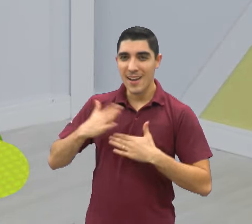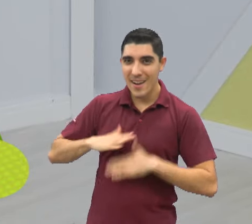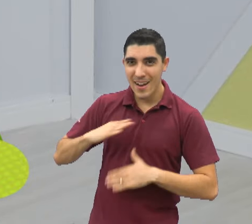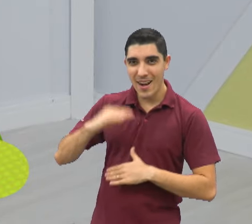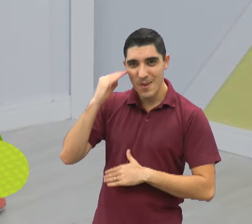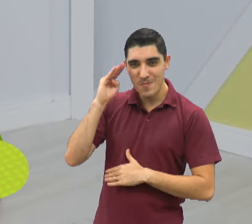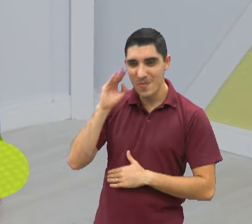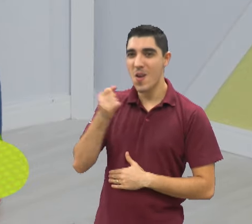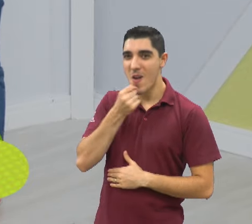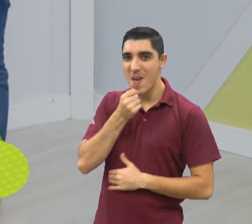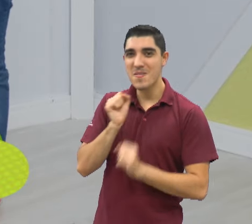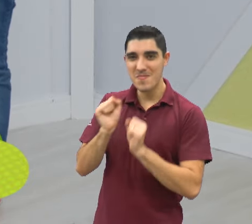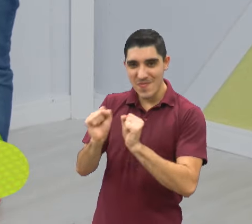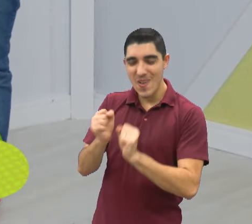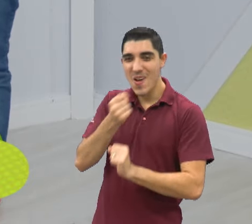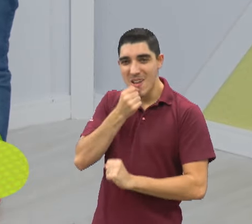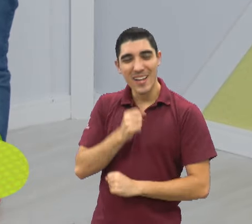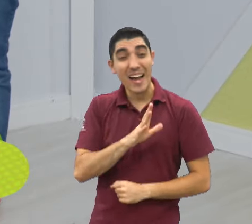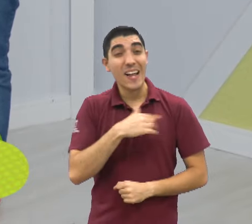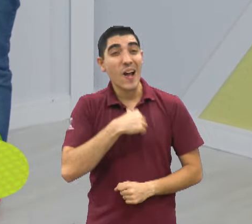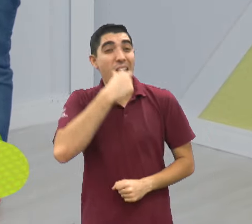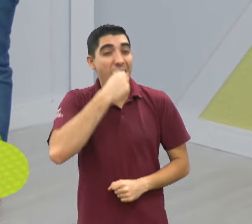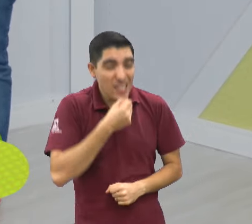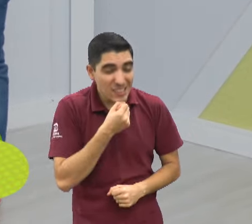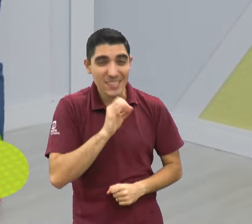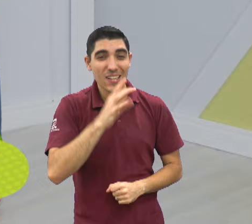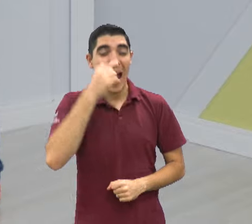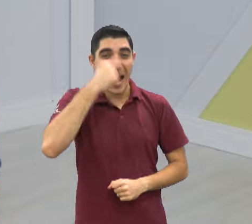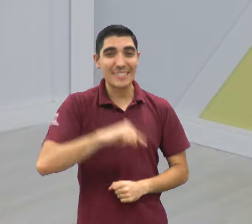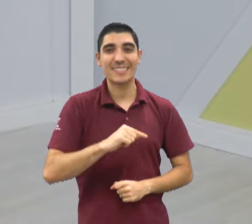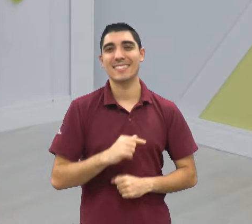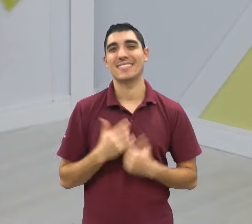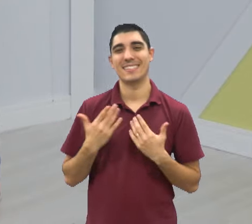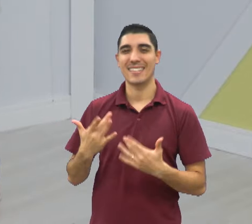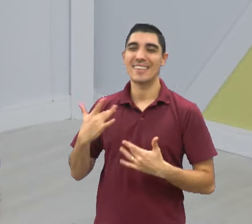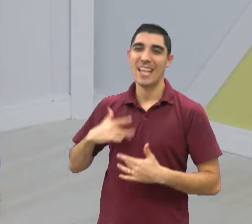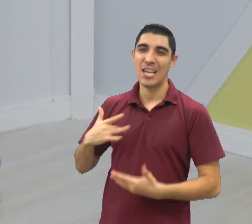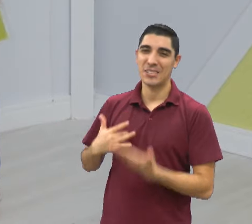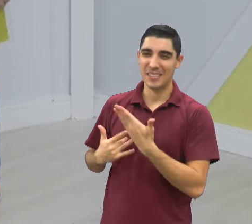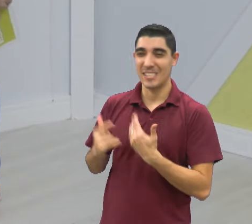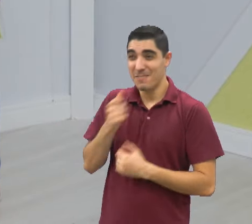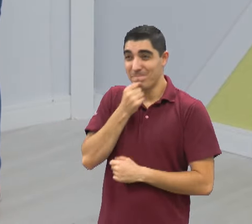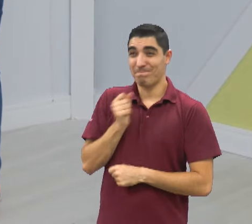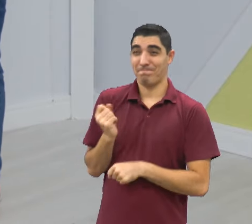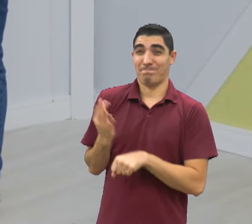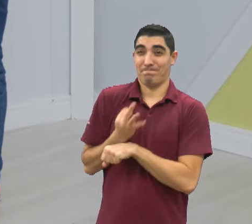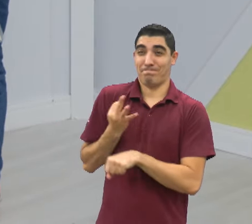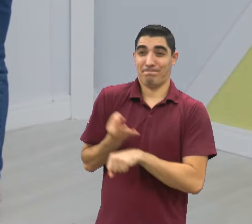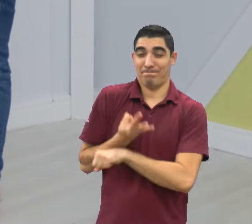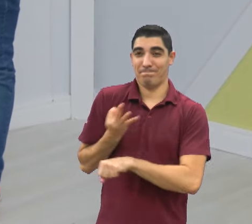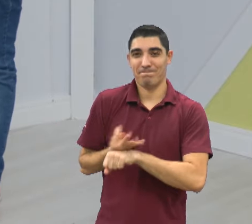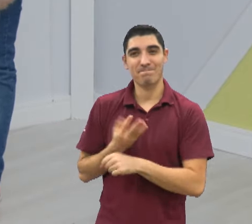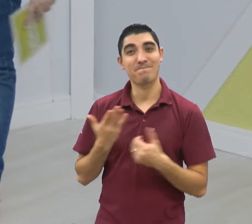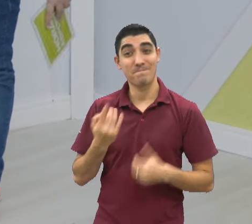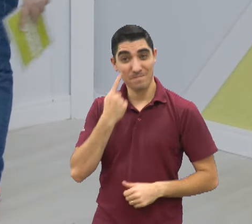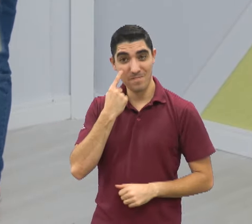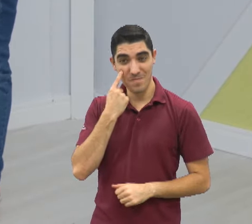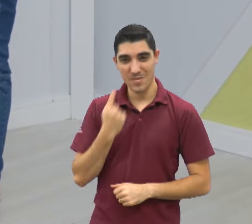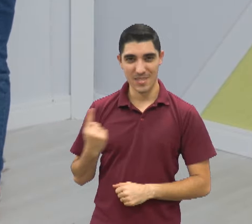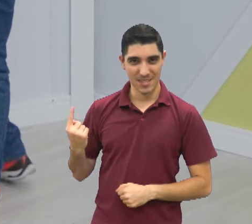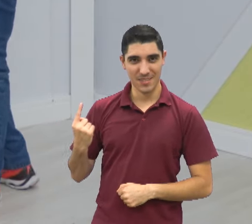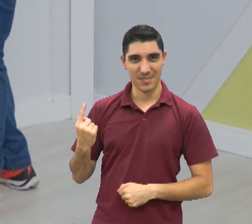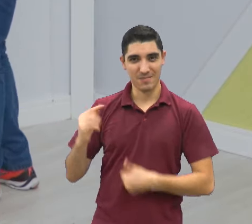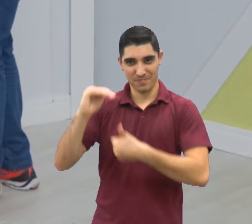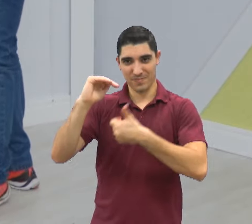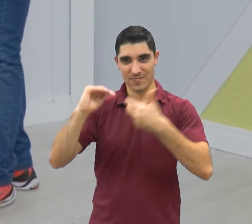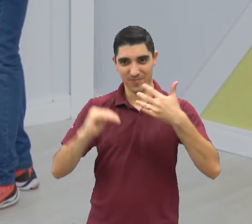Brunão, vai. Eu espirrei. Espirrou. Segurando o espirro, tadinha. Coloca pra gente aqui, Matheus, a classificação final, aquela completa. Aí,